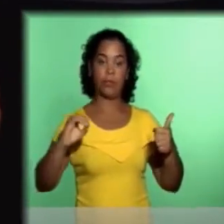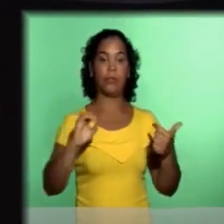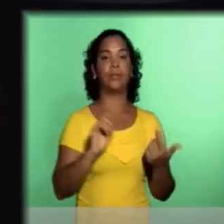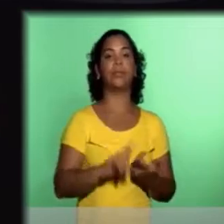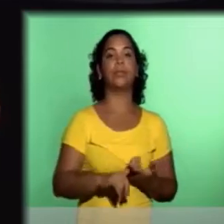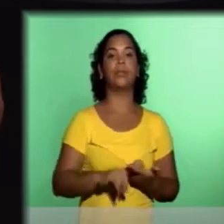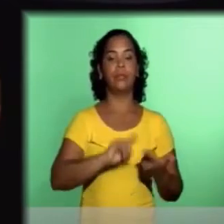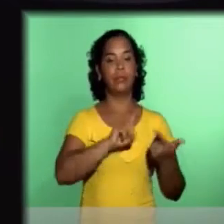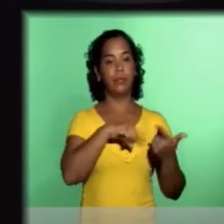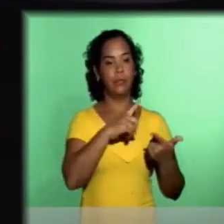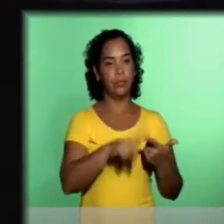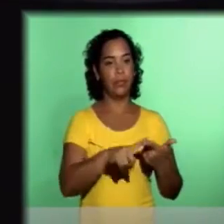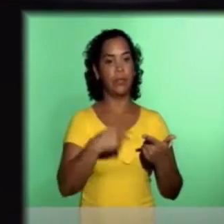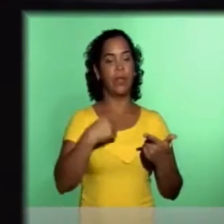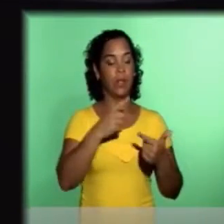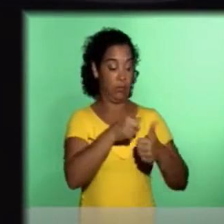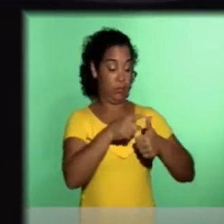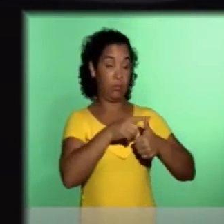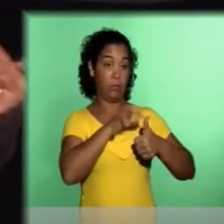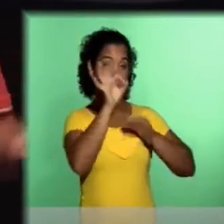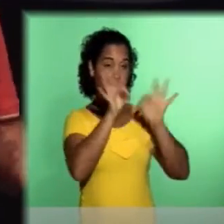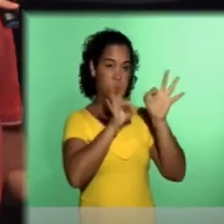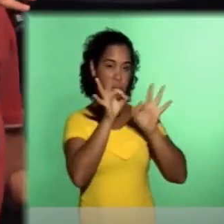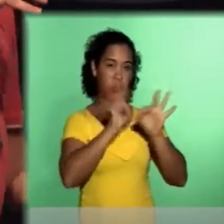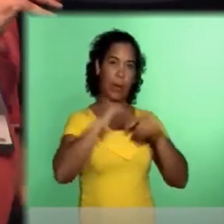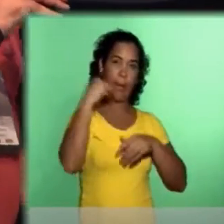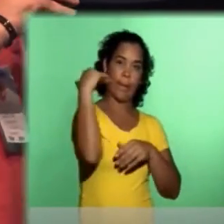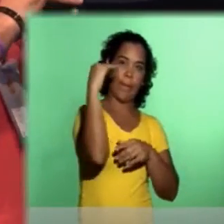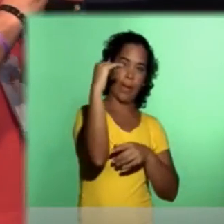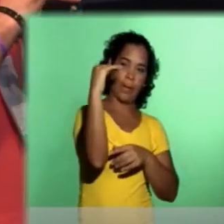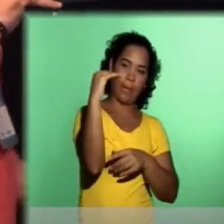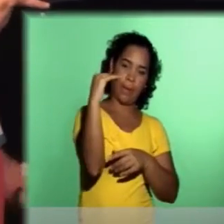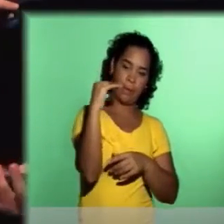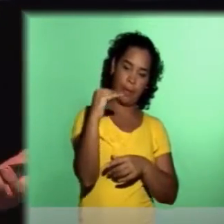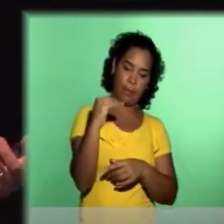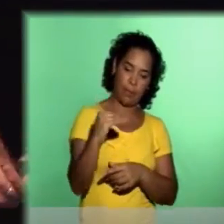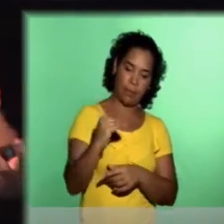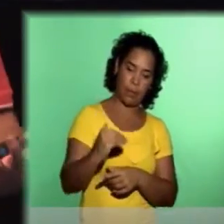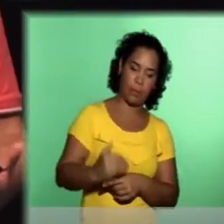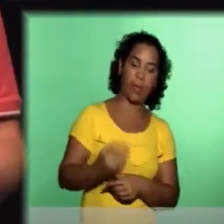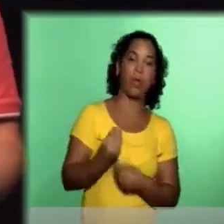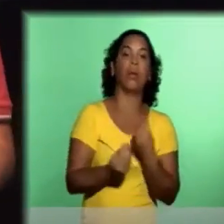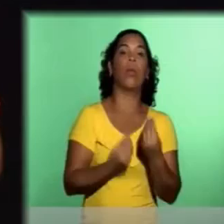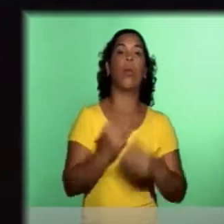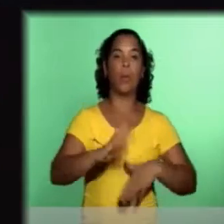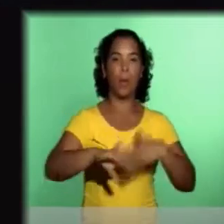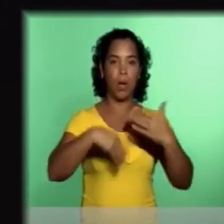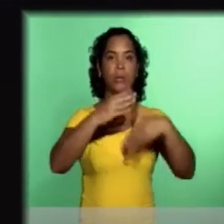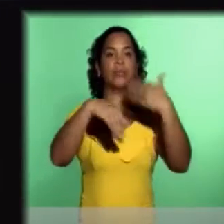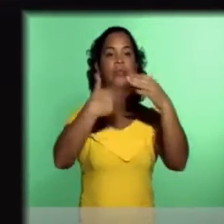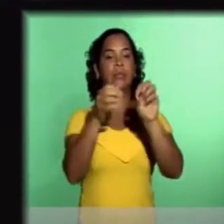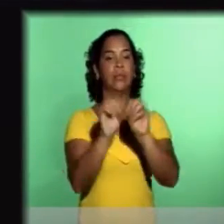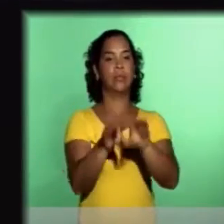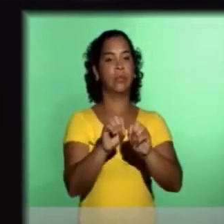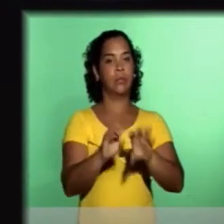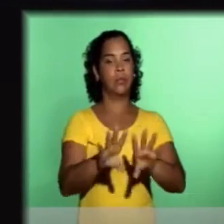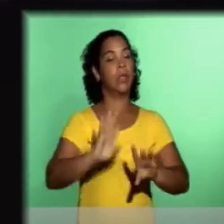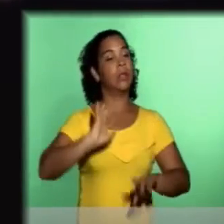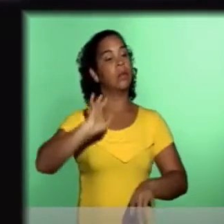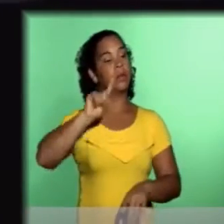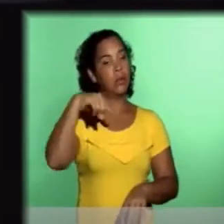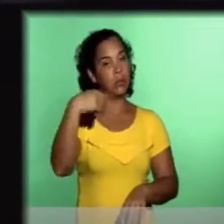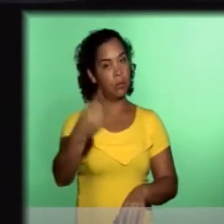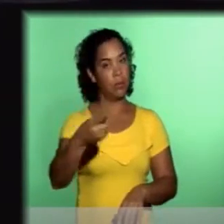definiu parâmetros centrais para o desenvolvimento da pauta do direito à educação. Posteriormente,